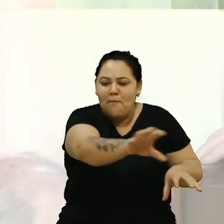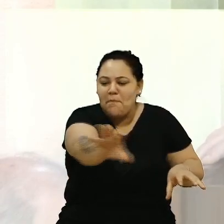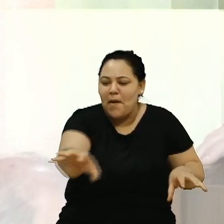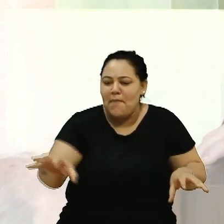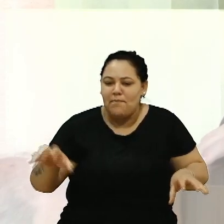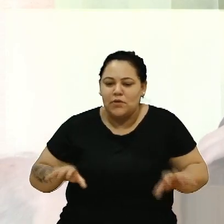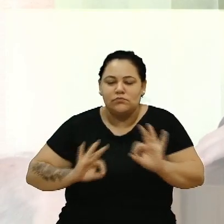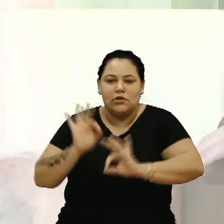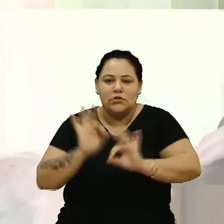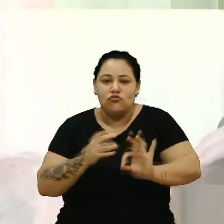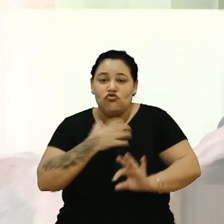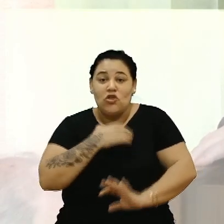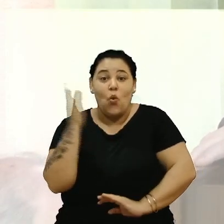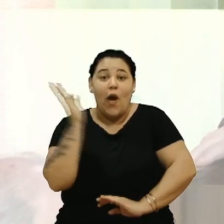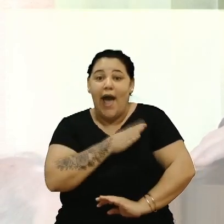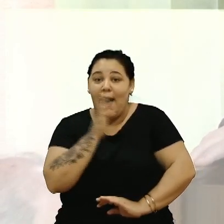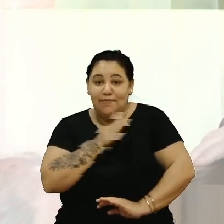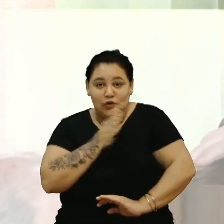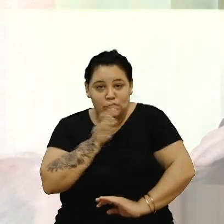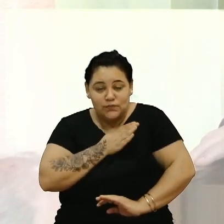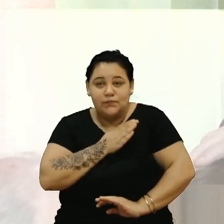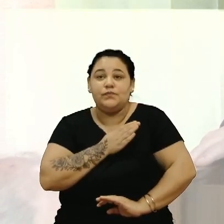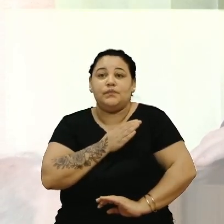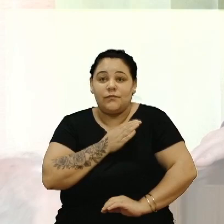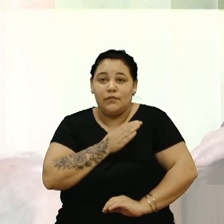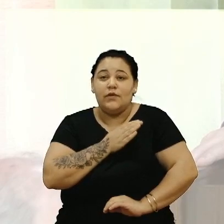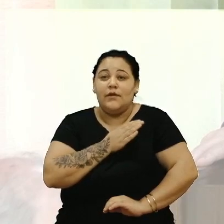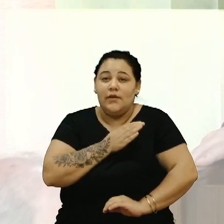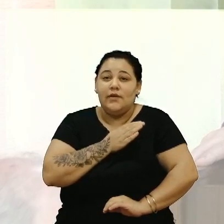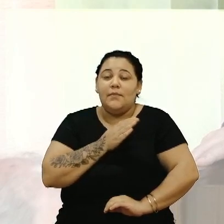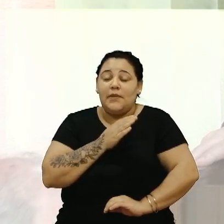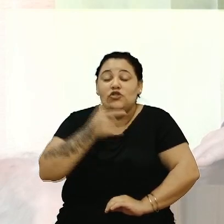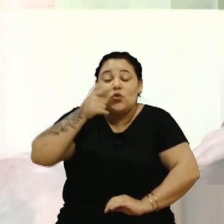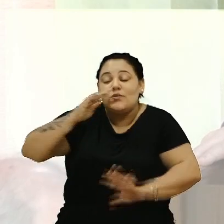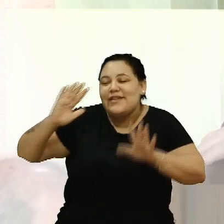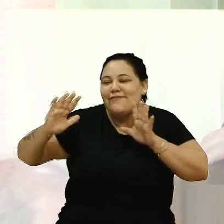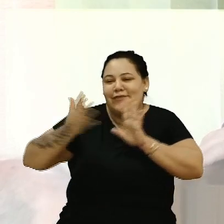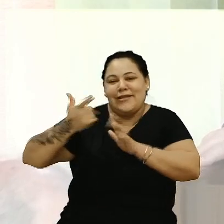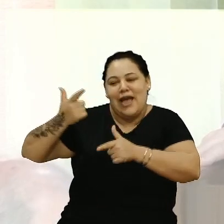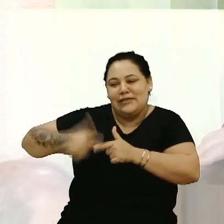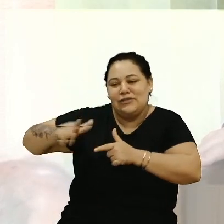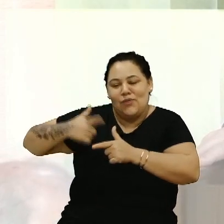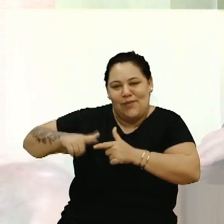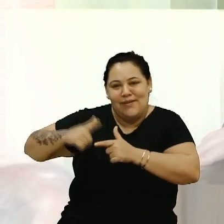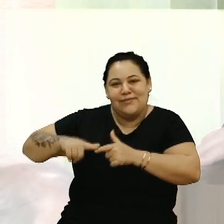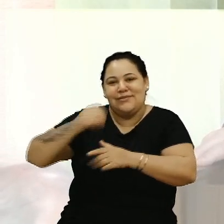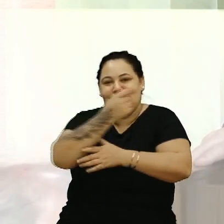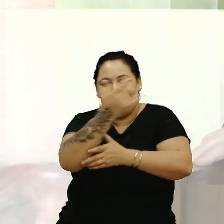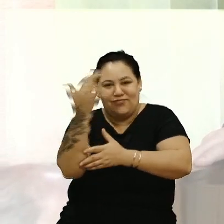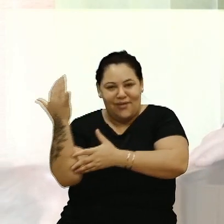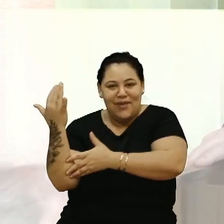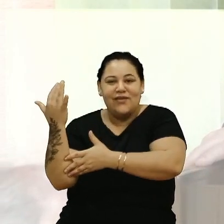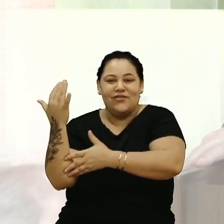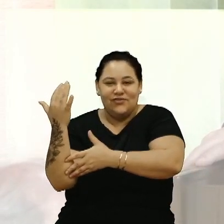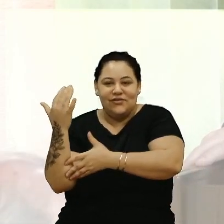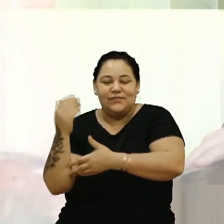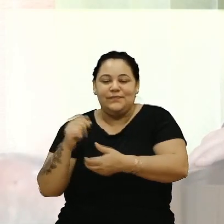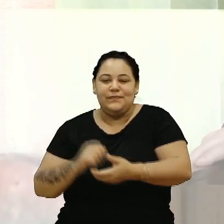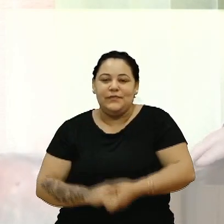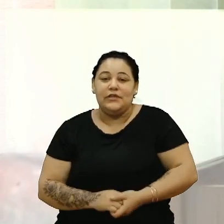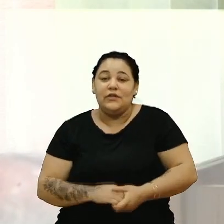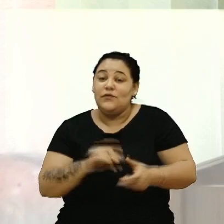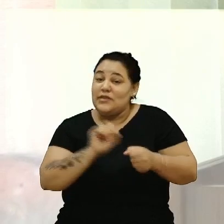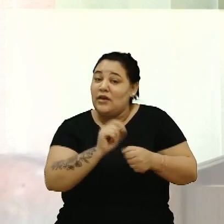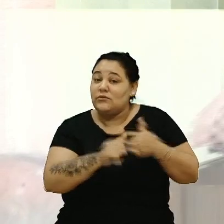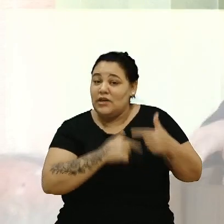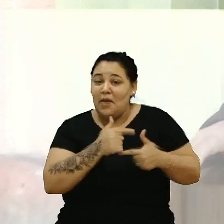forma diligente, imediata a essas adversidades, né, agiu de